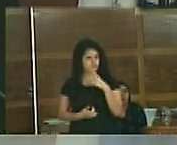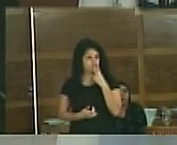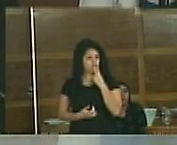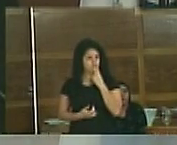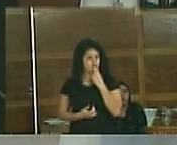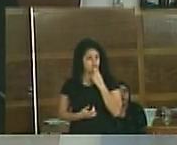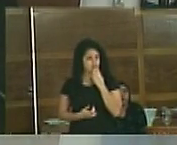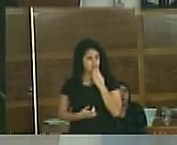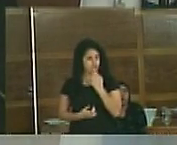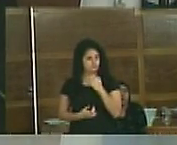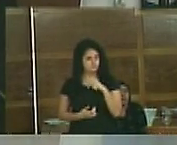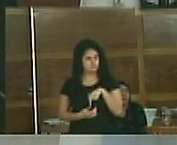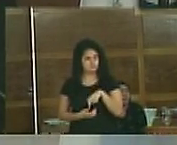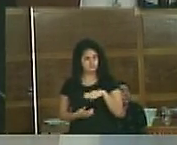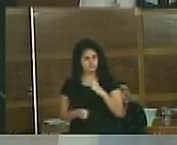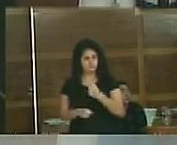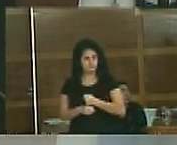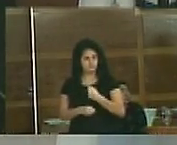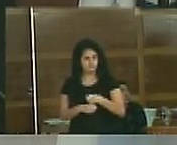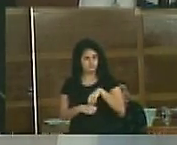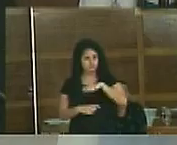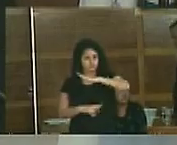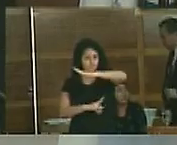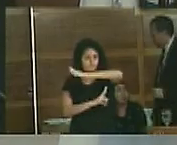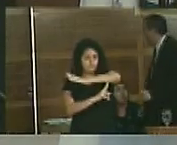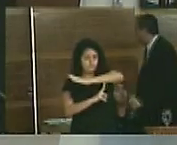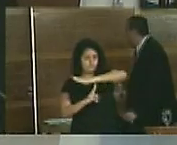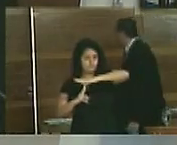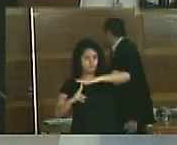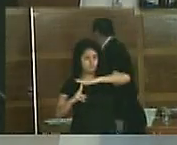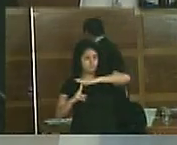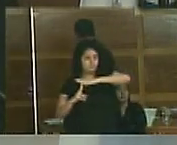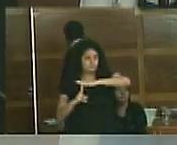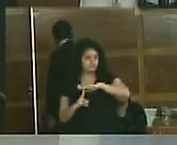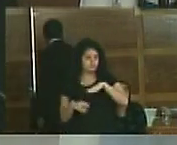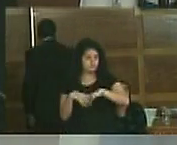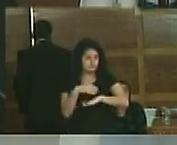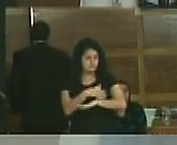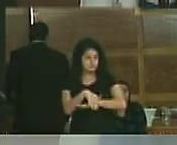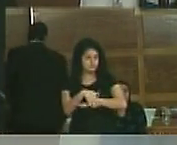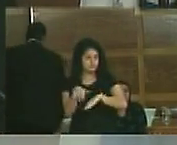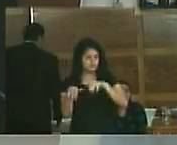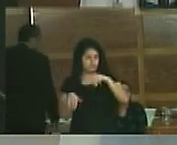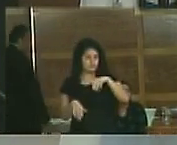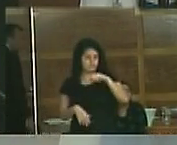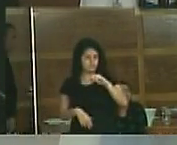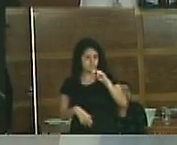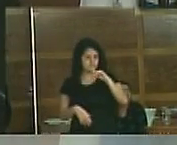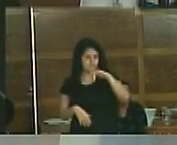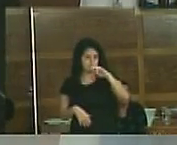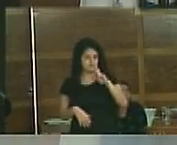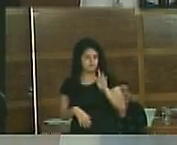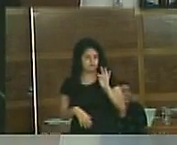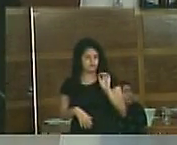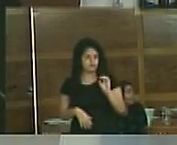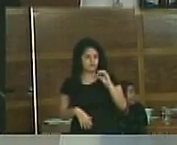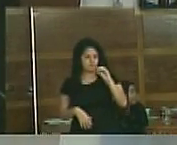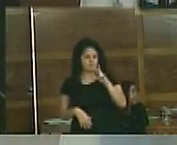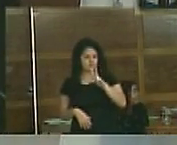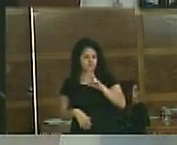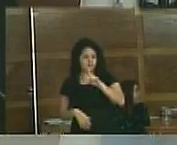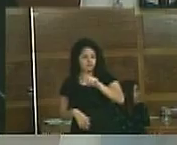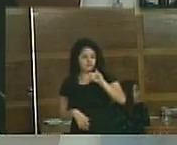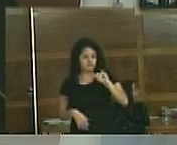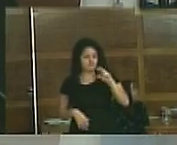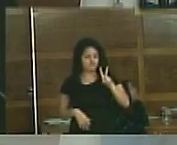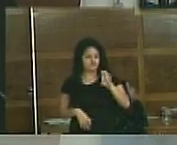aqui a construção de uma ponte na rua Monte das Oliveiras, próximo ao